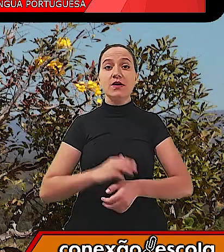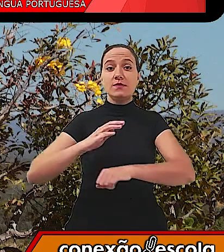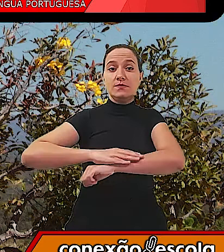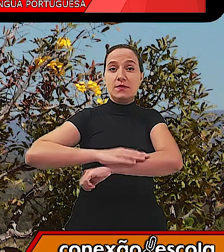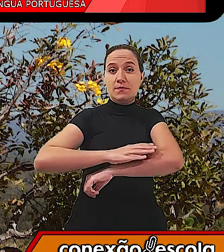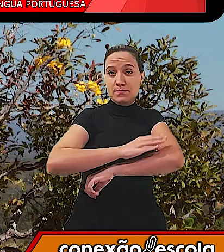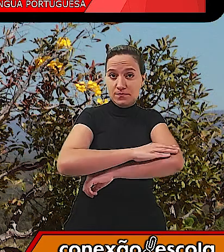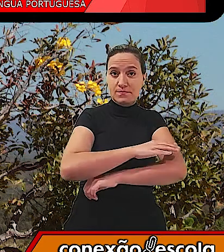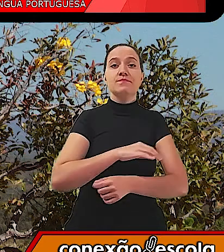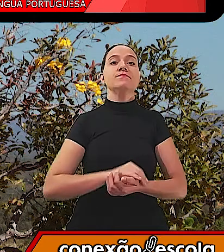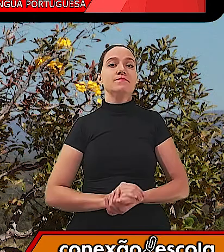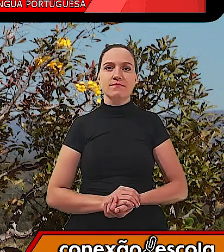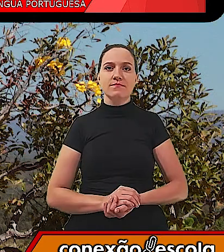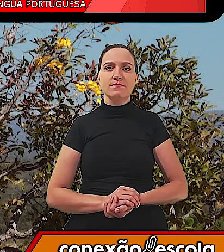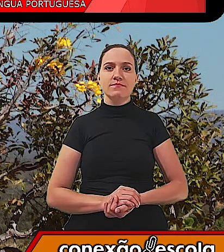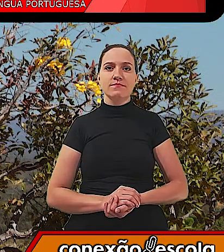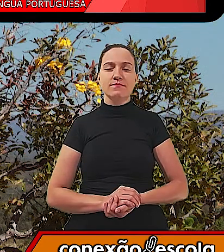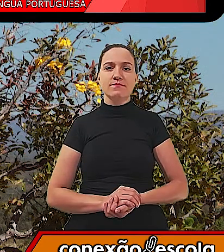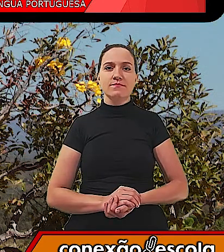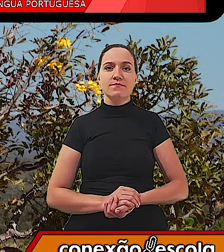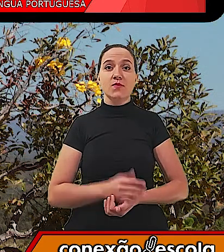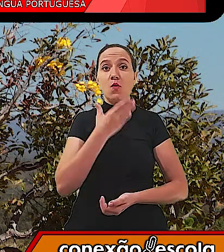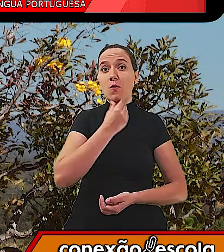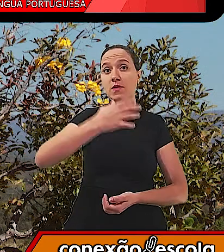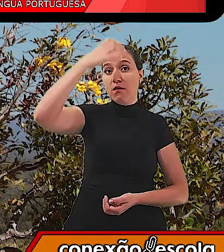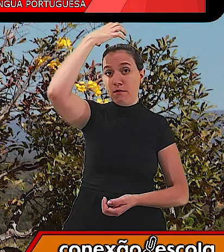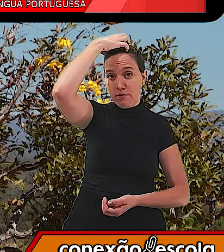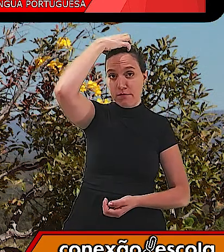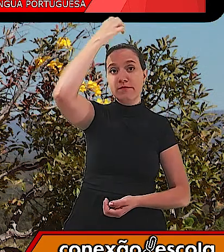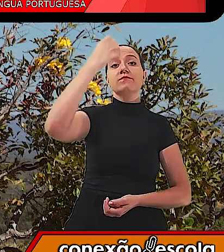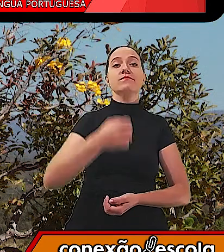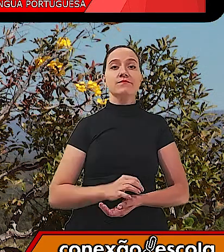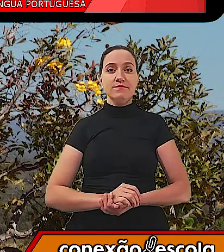o sapo, o rei,